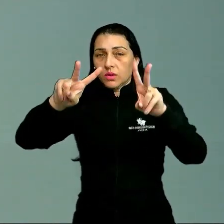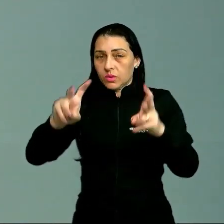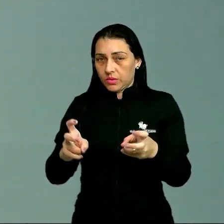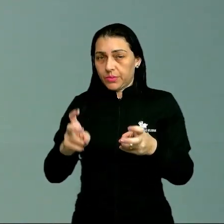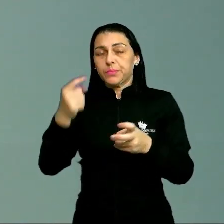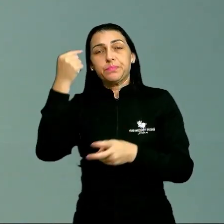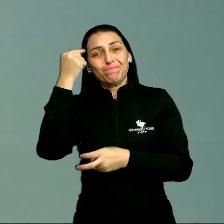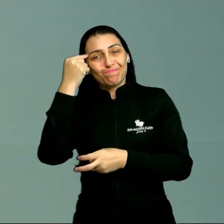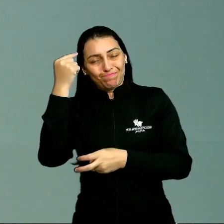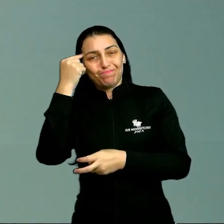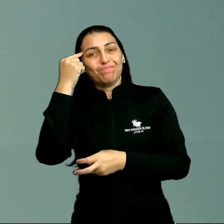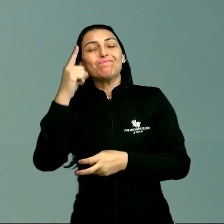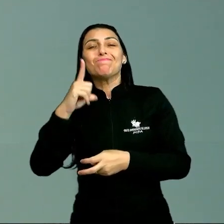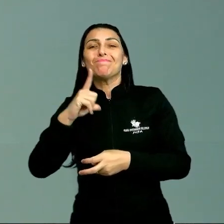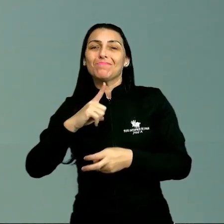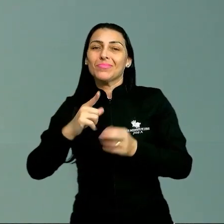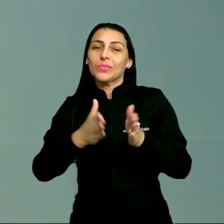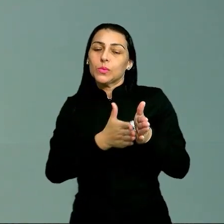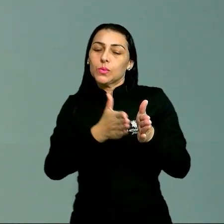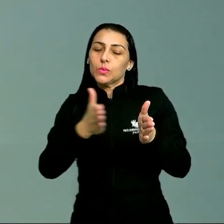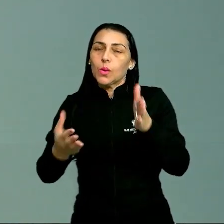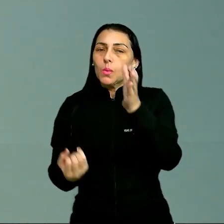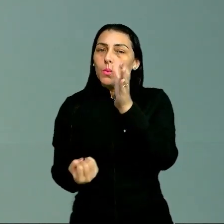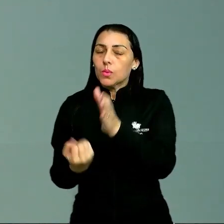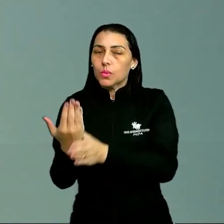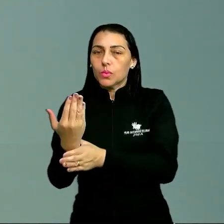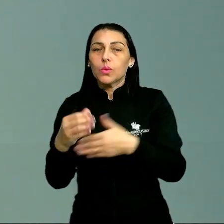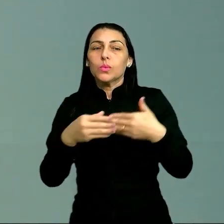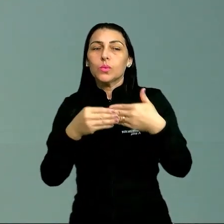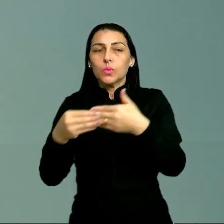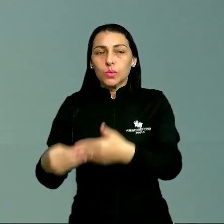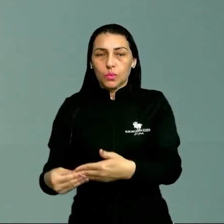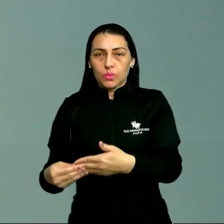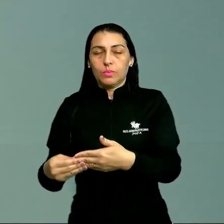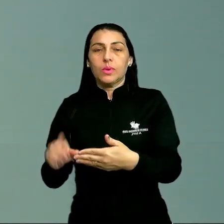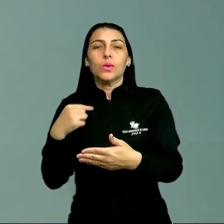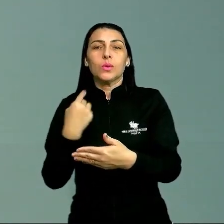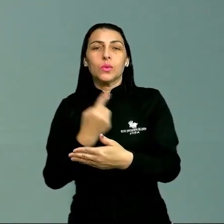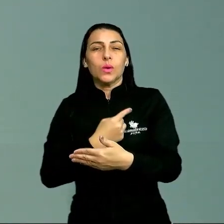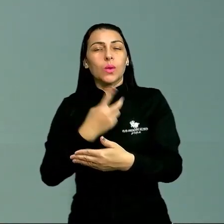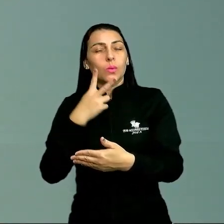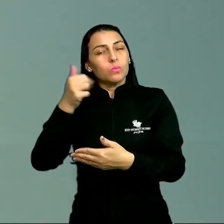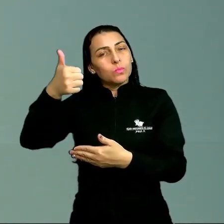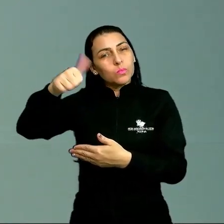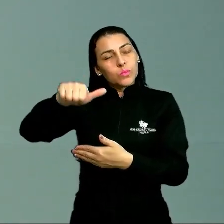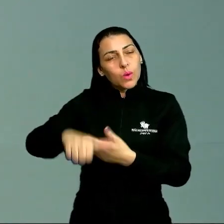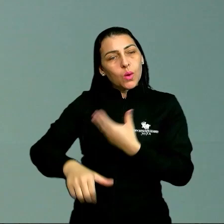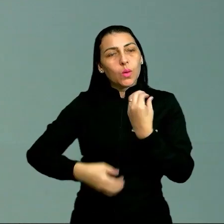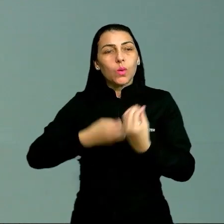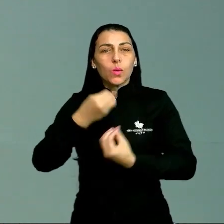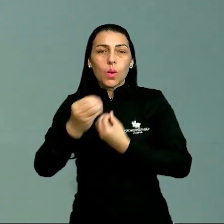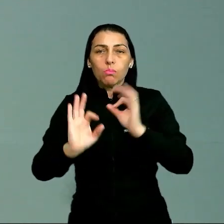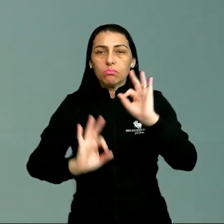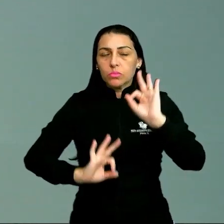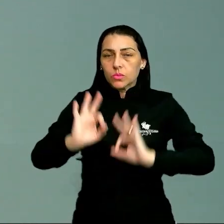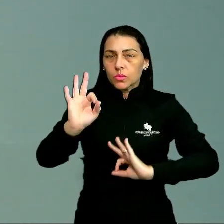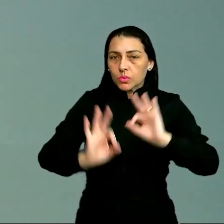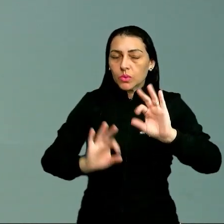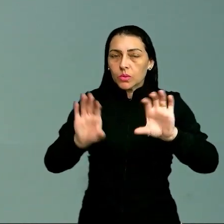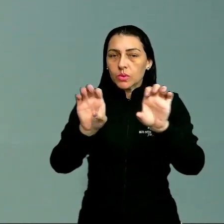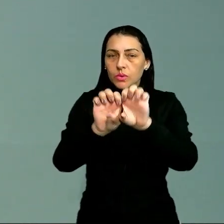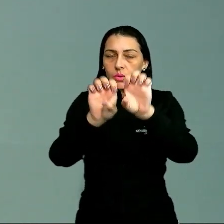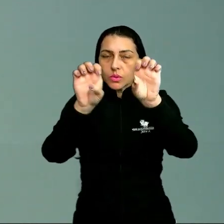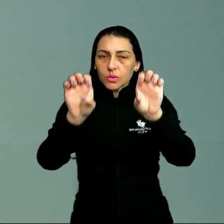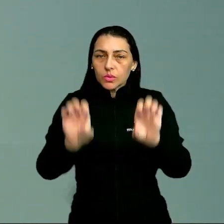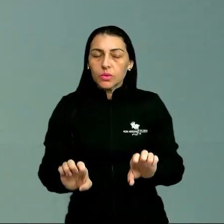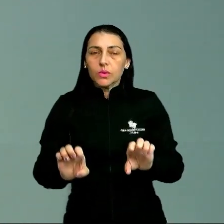pessimistas que aparecem ao longo da produção dele. Então, trouxe essa obra para a gente dar uma analisada, ver como é que é a organização